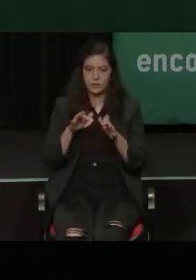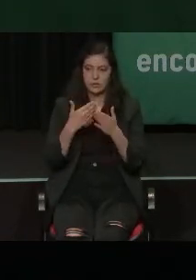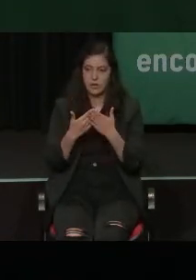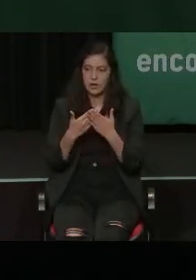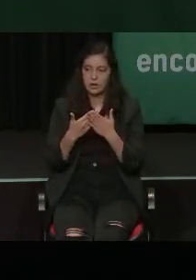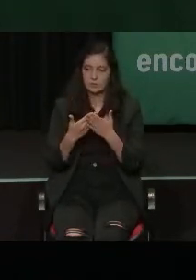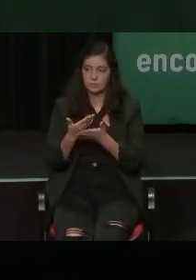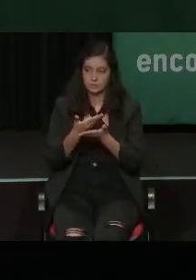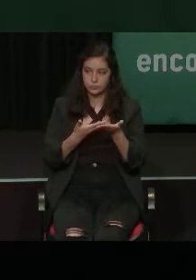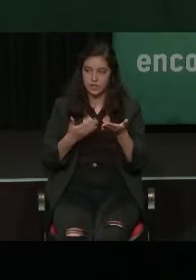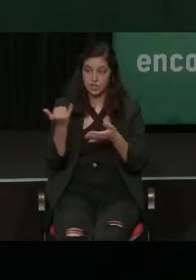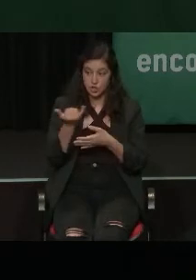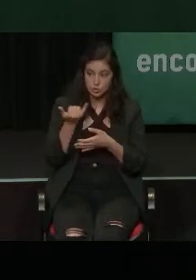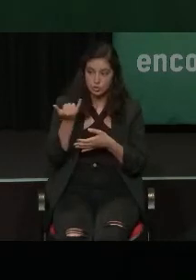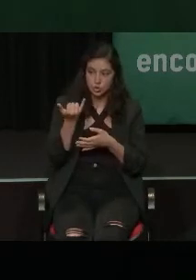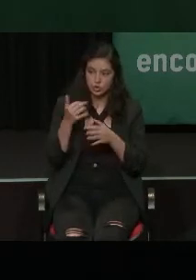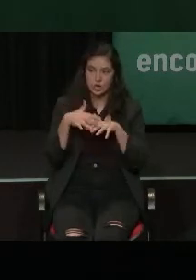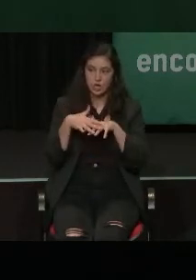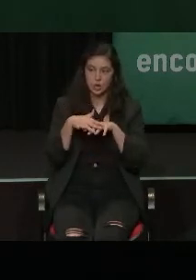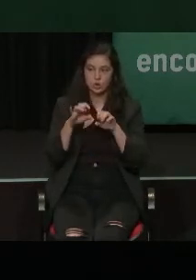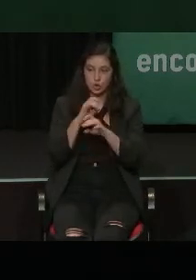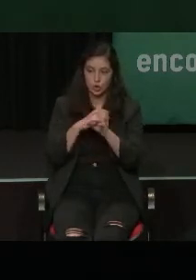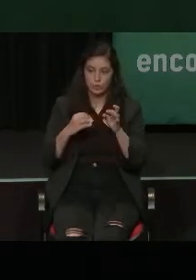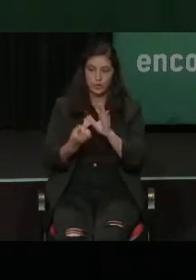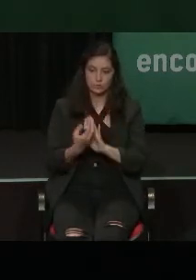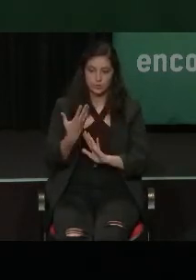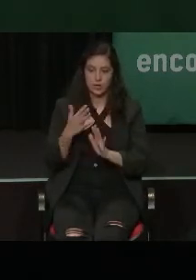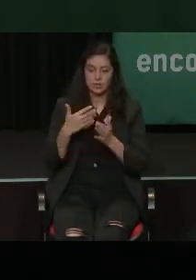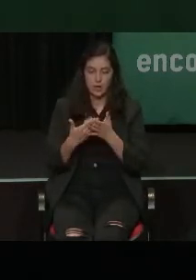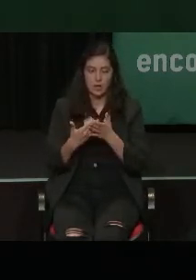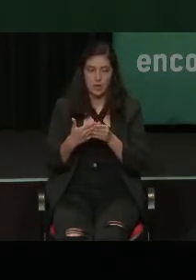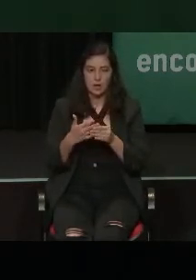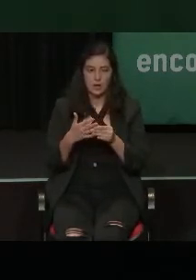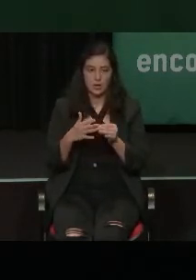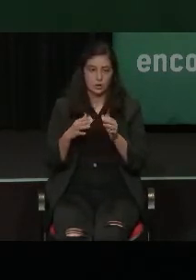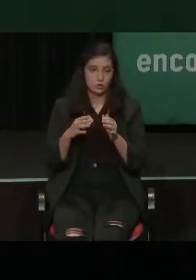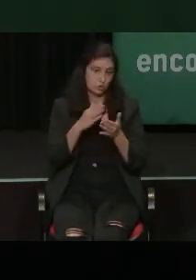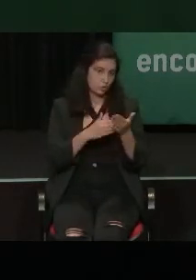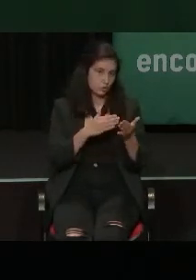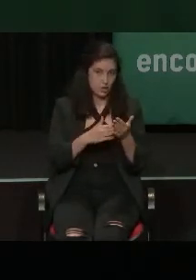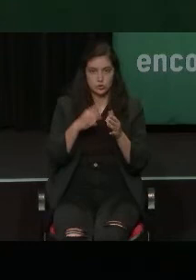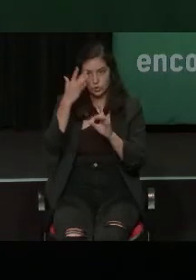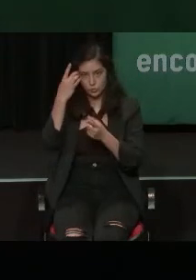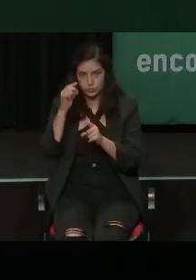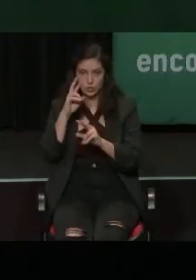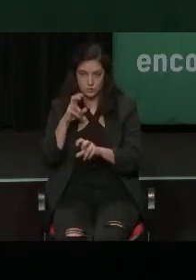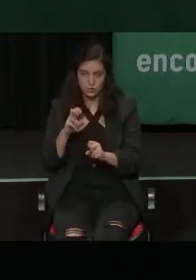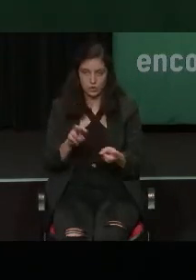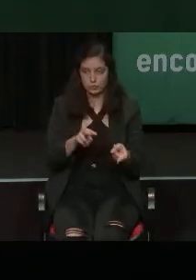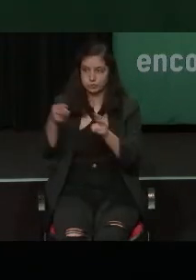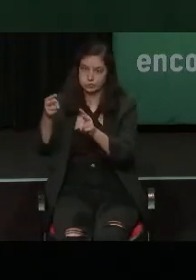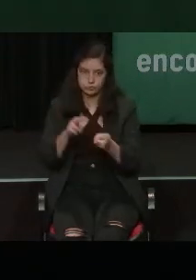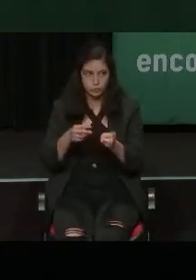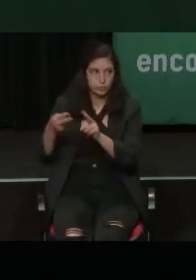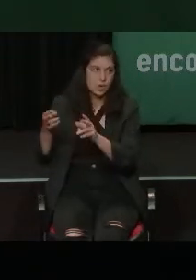a inserção das instituições em redes europeias, fomentando a mobilidade de estudantes, docentes e investigadores, a sua integração